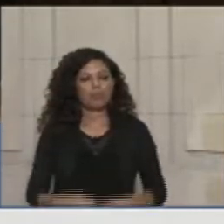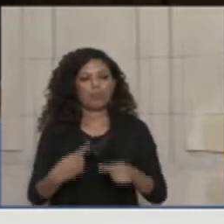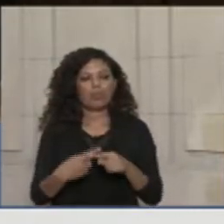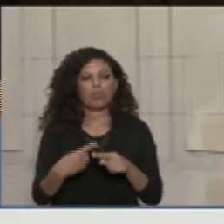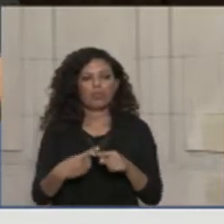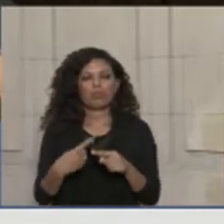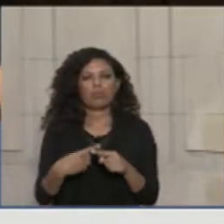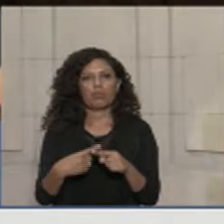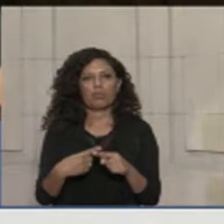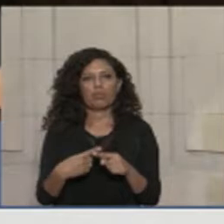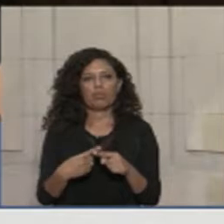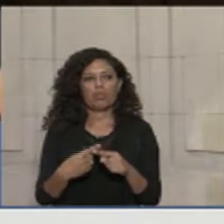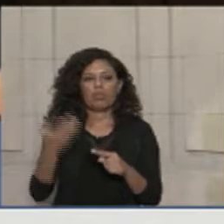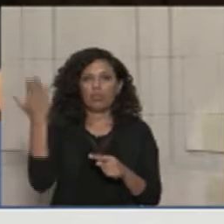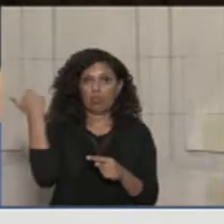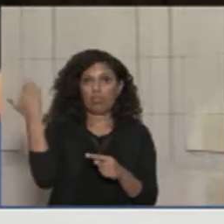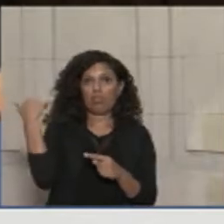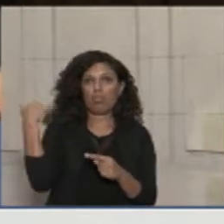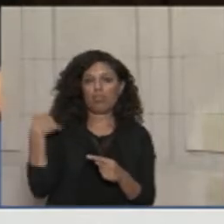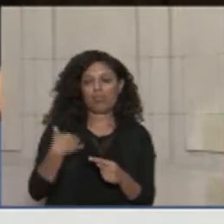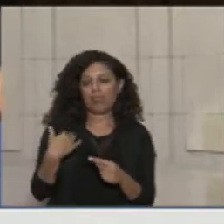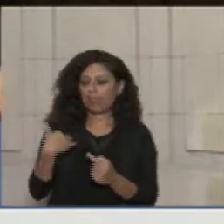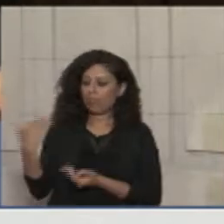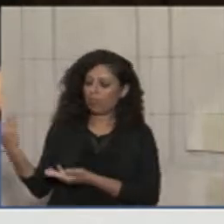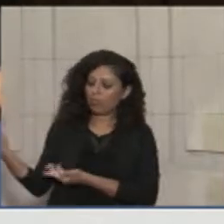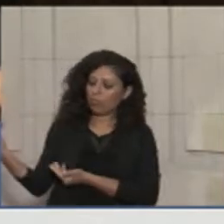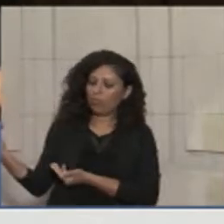quando eu era jovem,